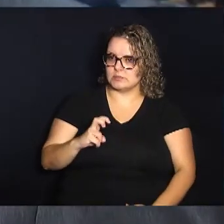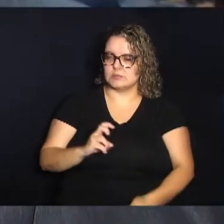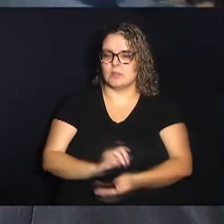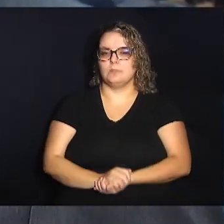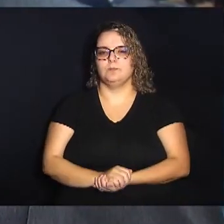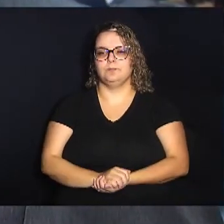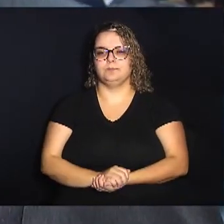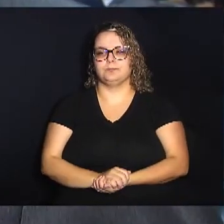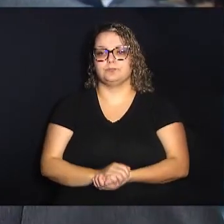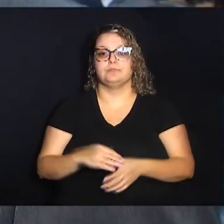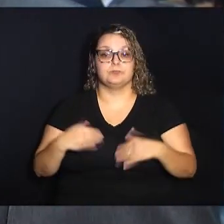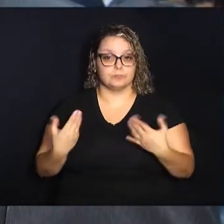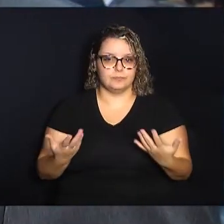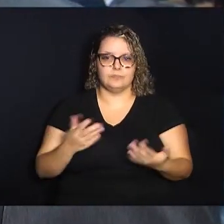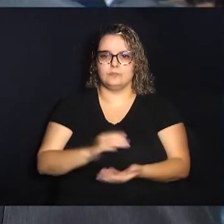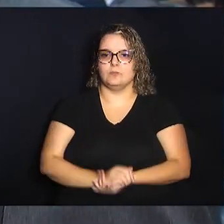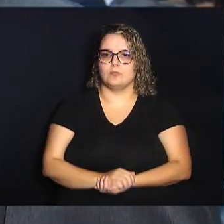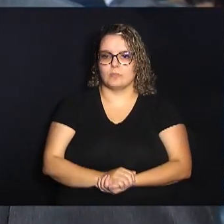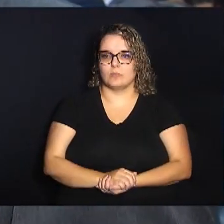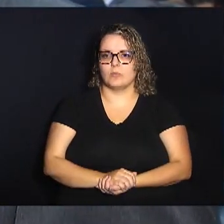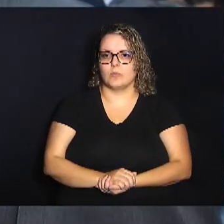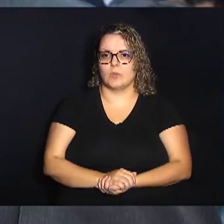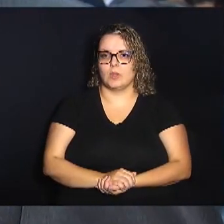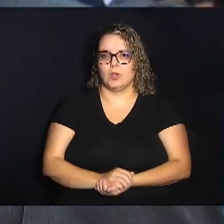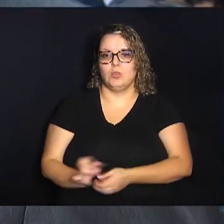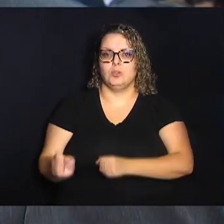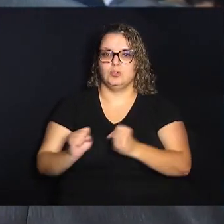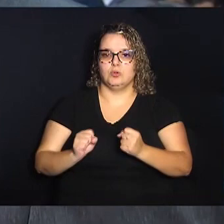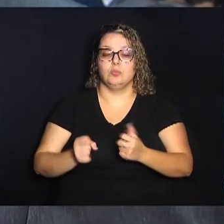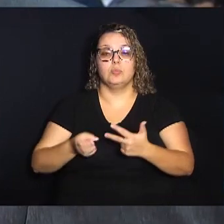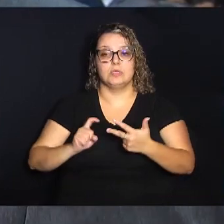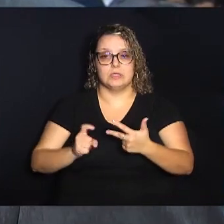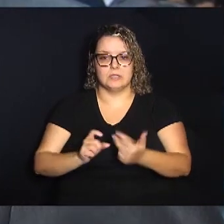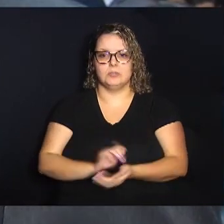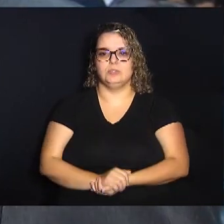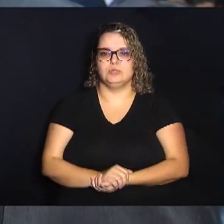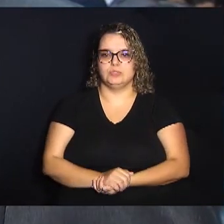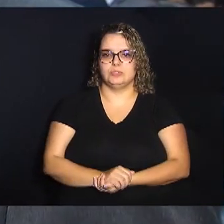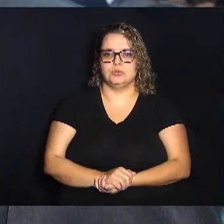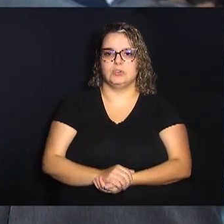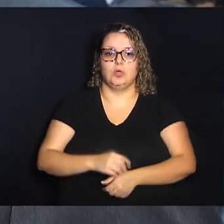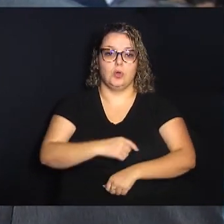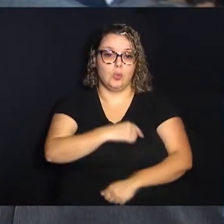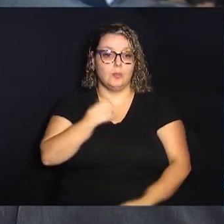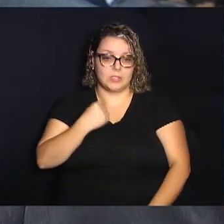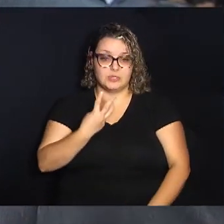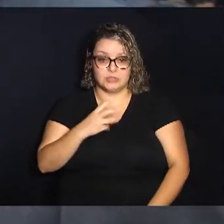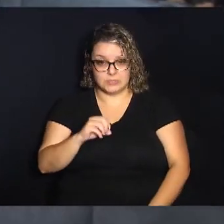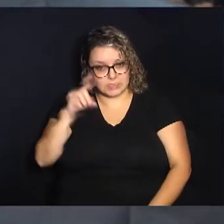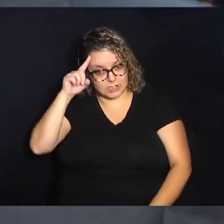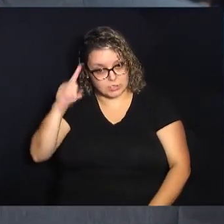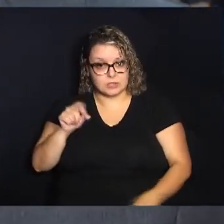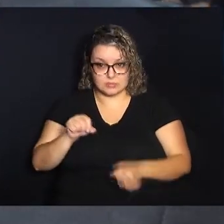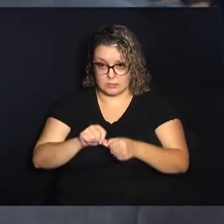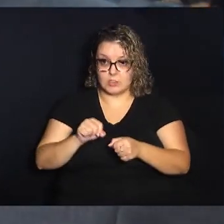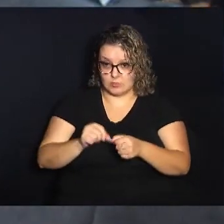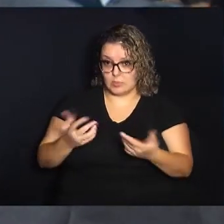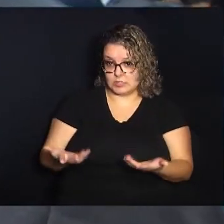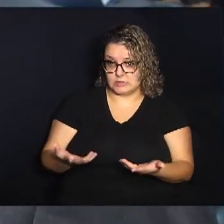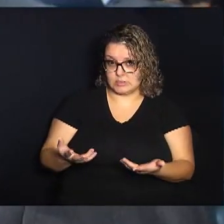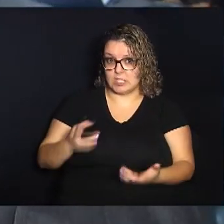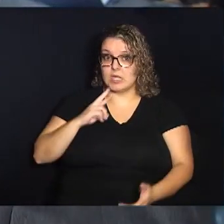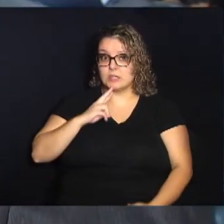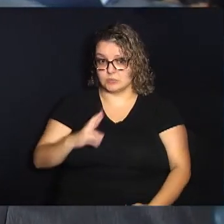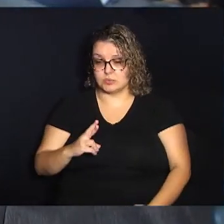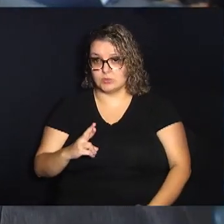Apesar do Poder Executivo ter o prazo de até 30 dias para fazer a resposta para a gente